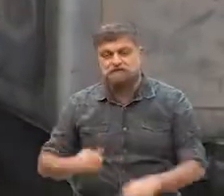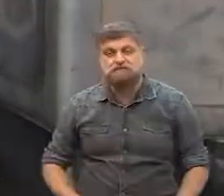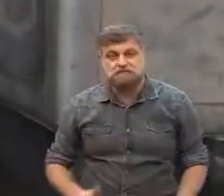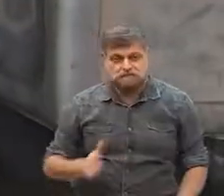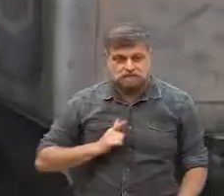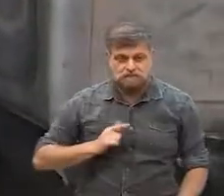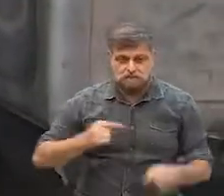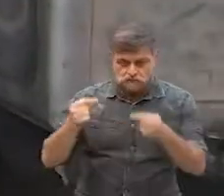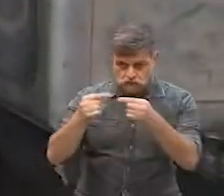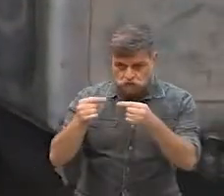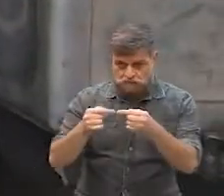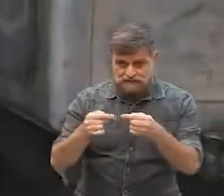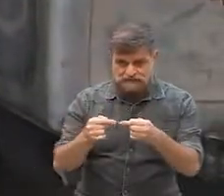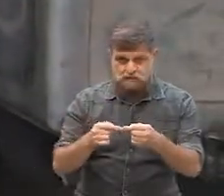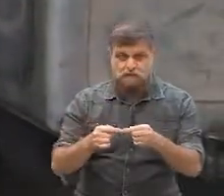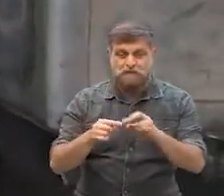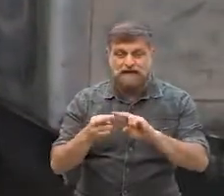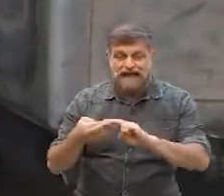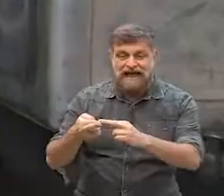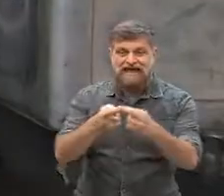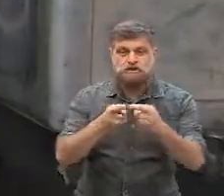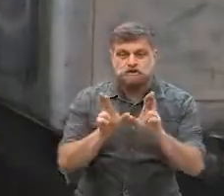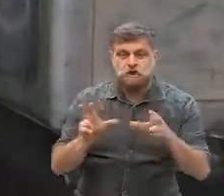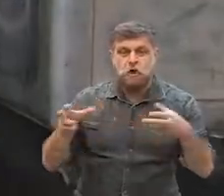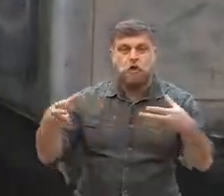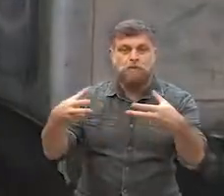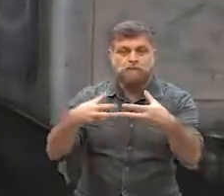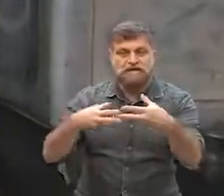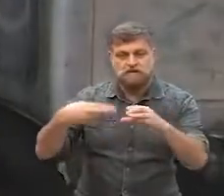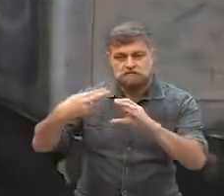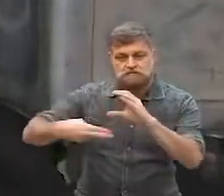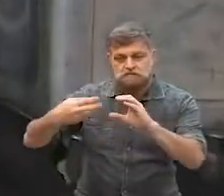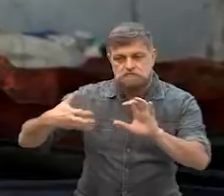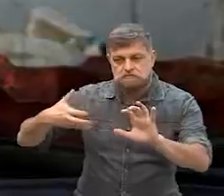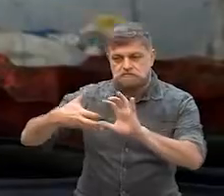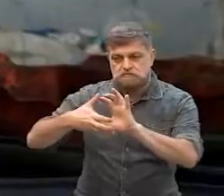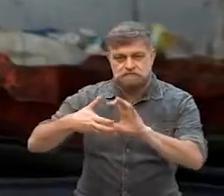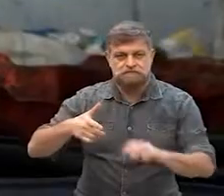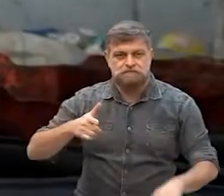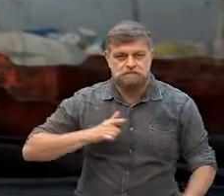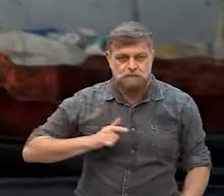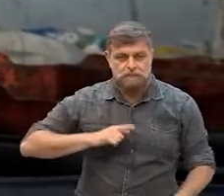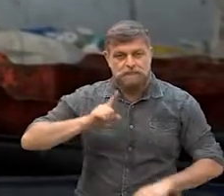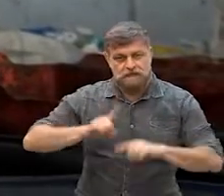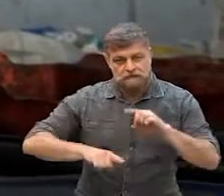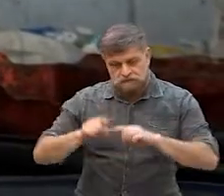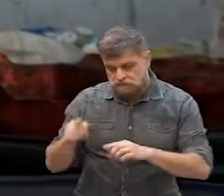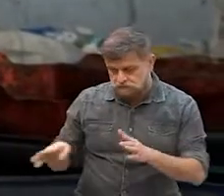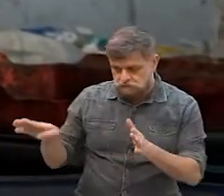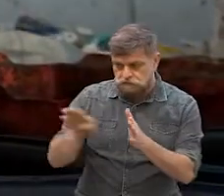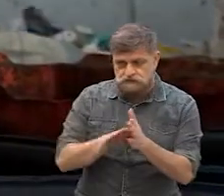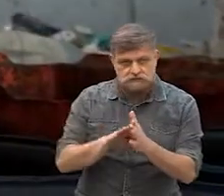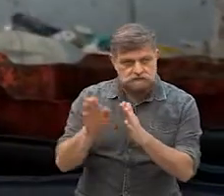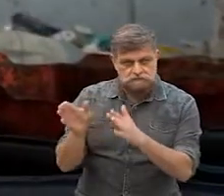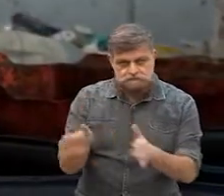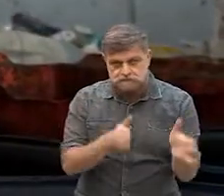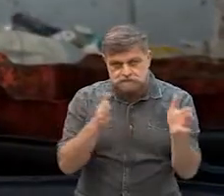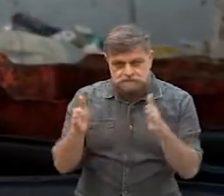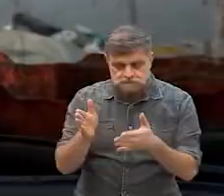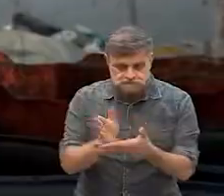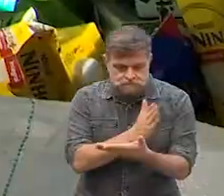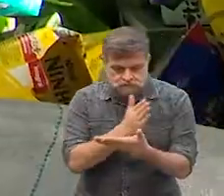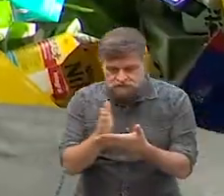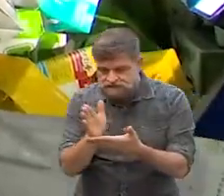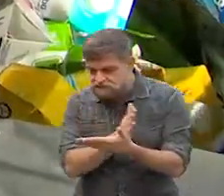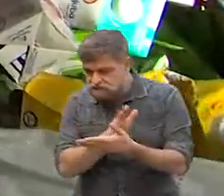Reciclamp, uma rede de cooperativas que presta serviços ao município. O material chega e já passa pela